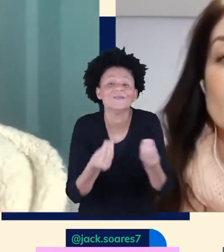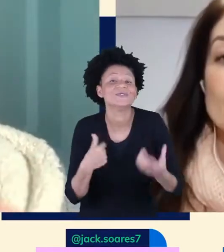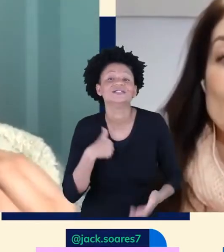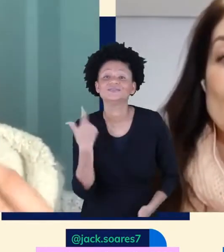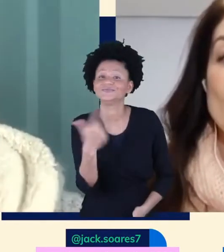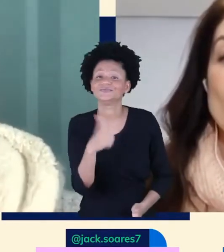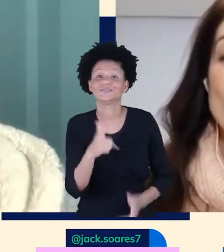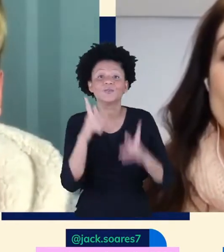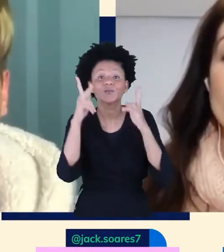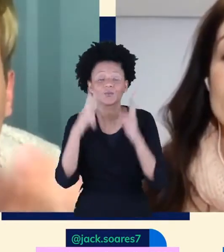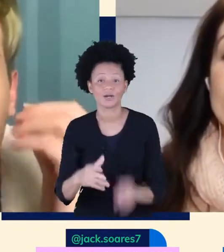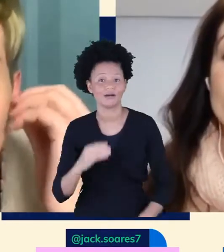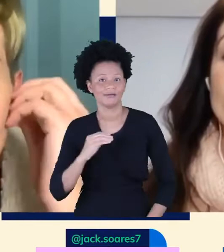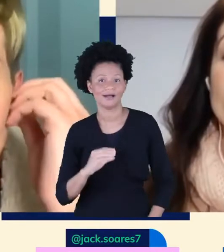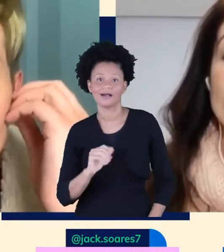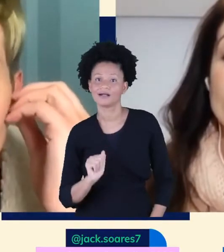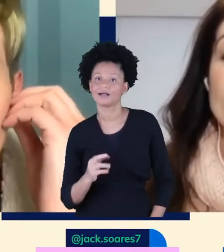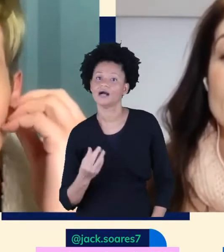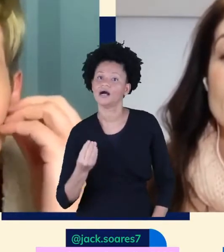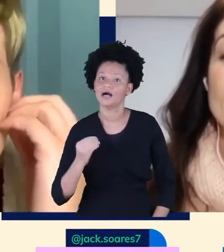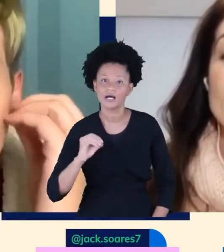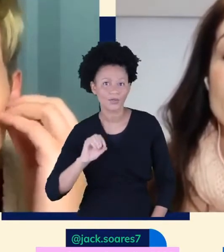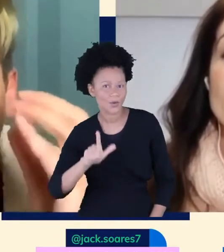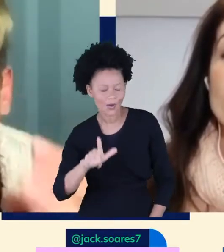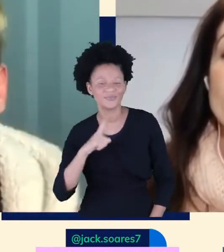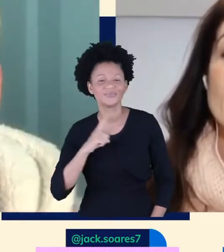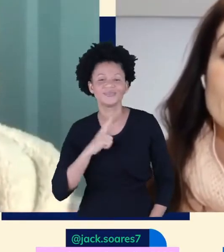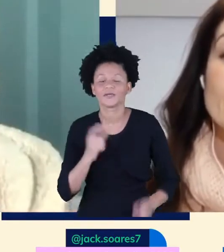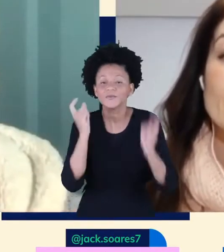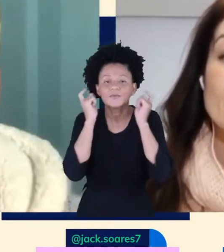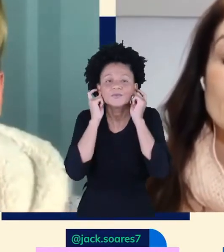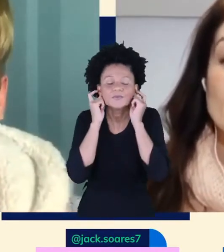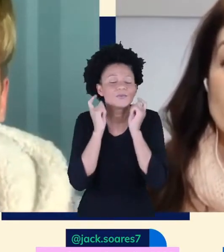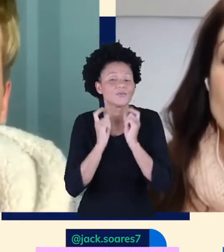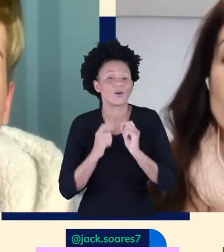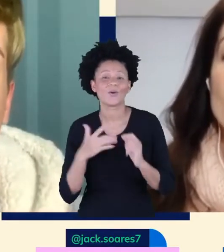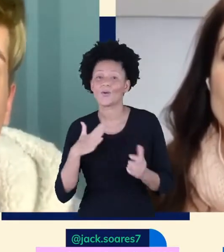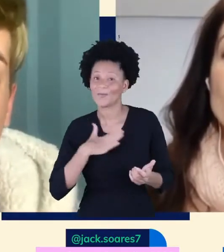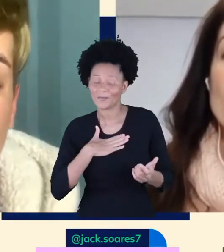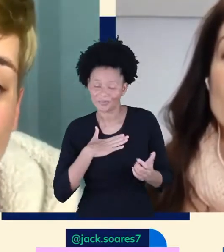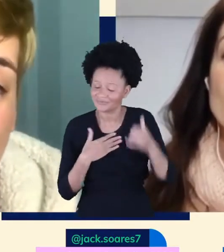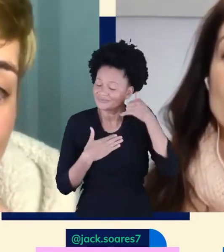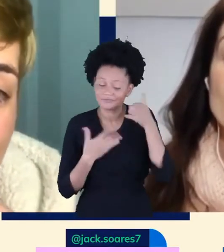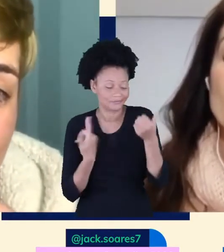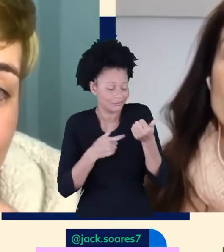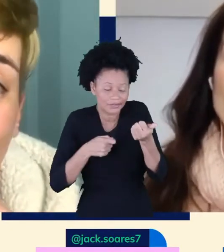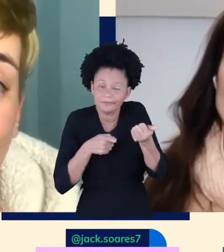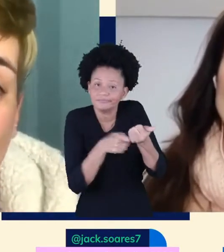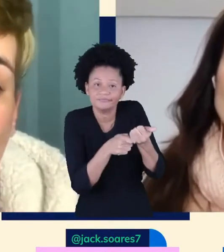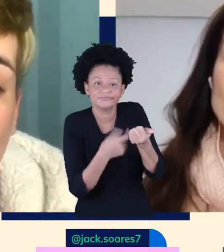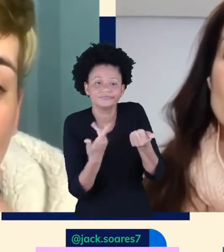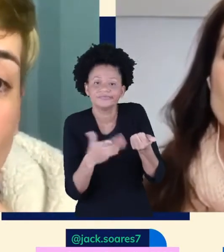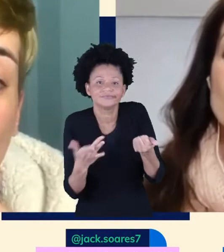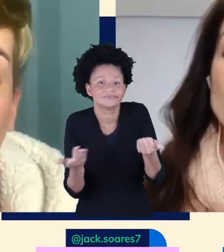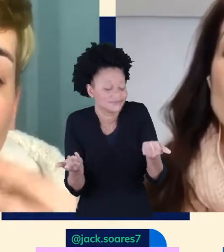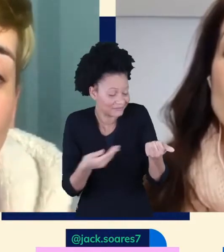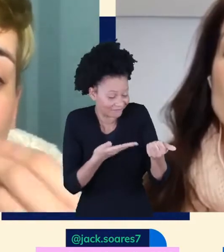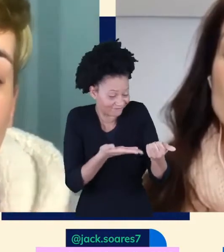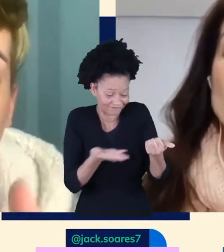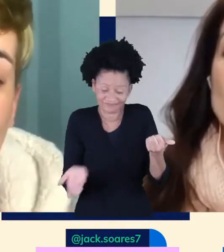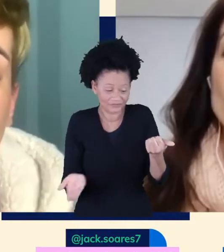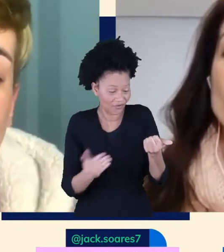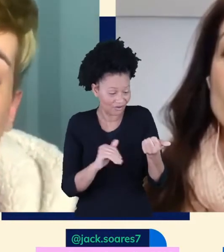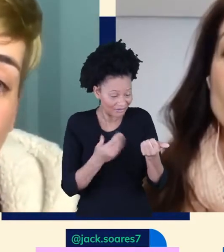não tenho, que nem a Carol tem esse fone. O meu celular não tem entrada para fone. Eu não tenho como pôr